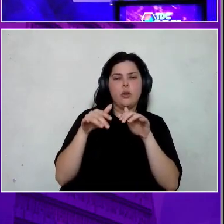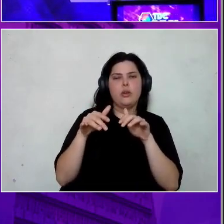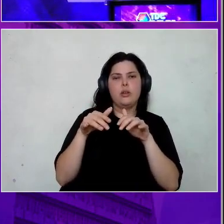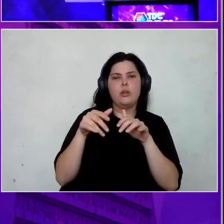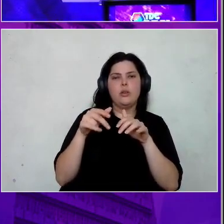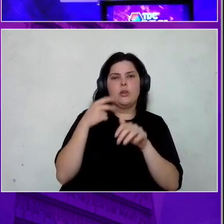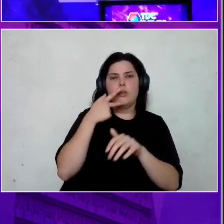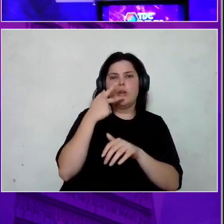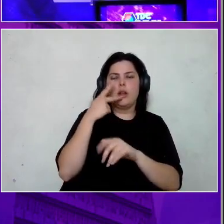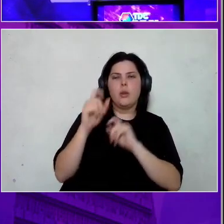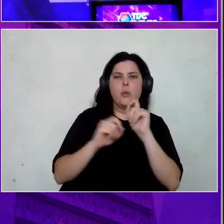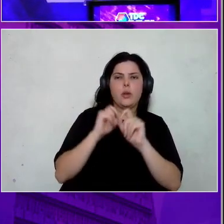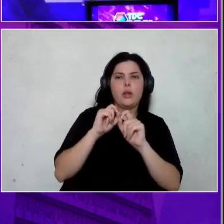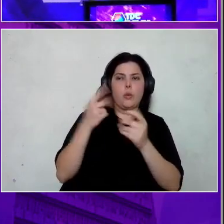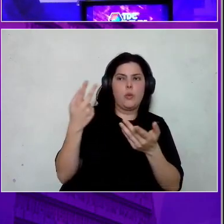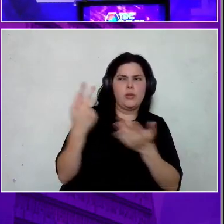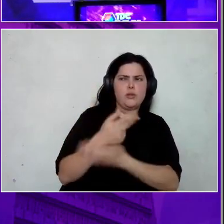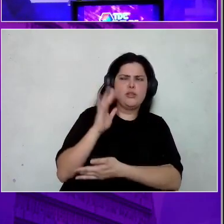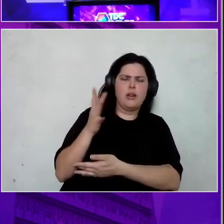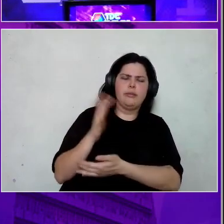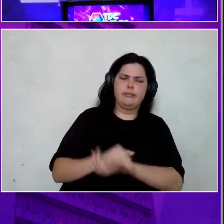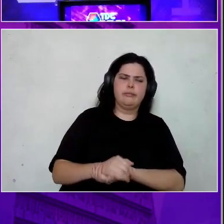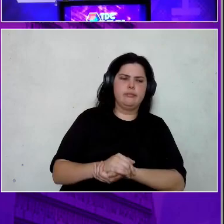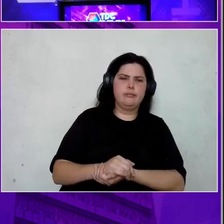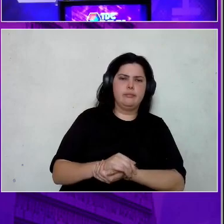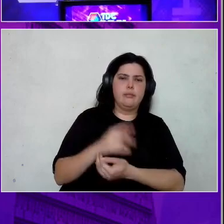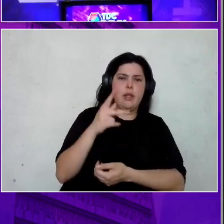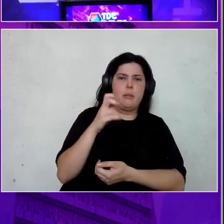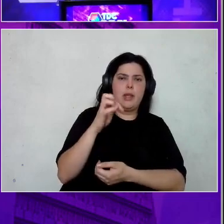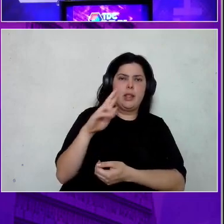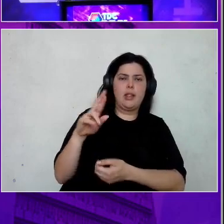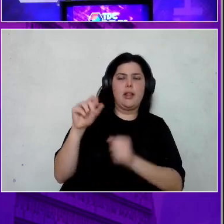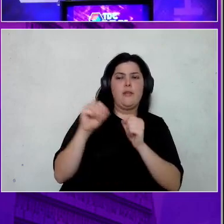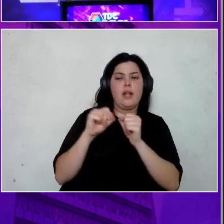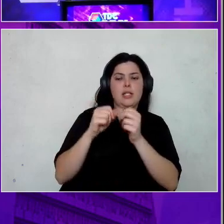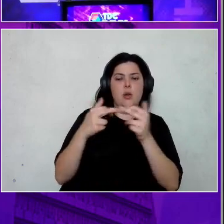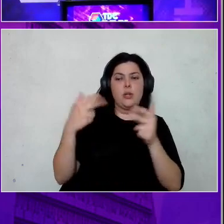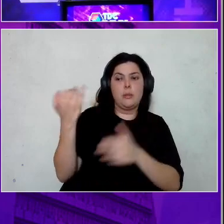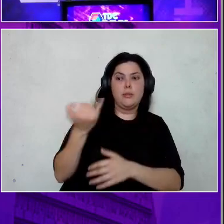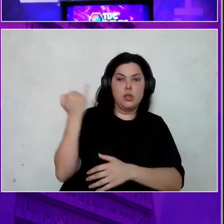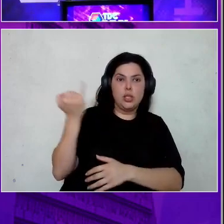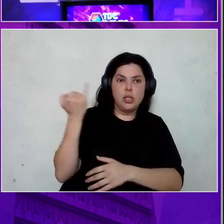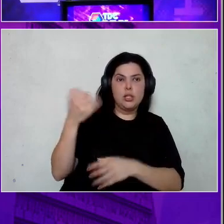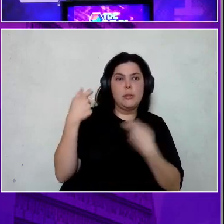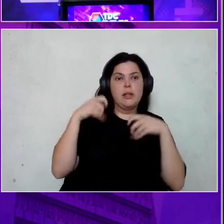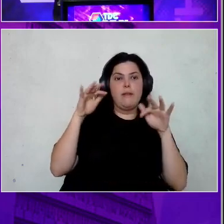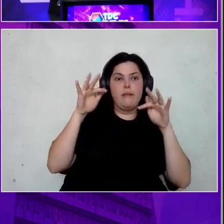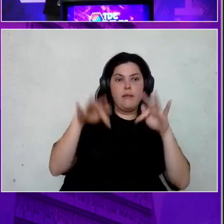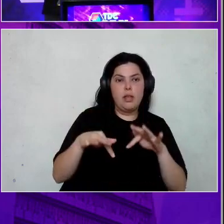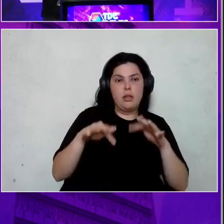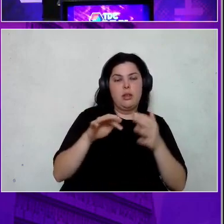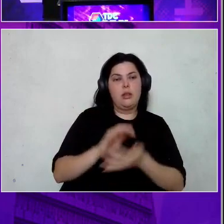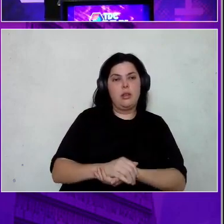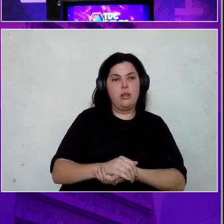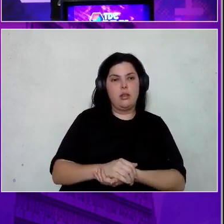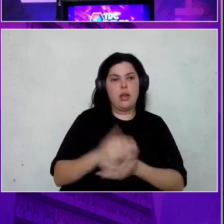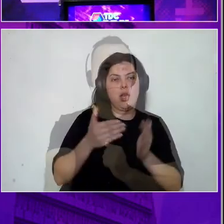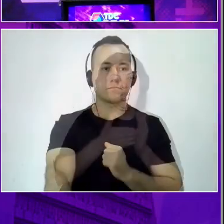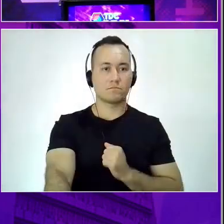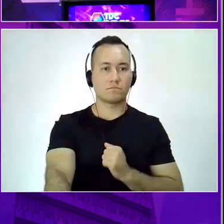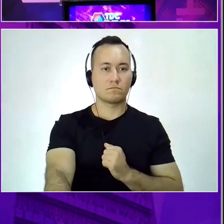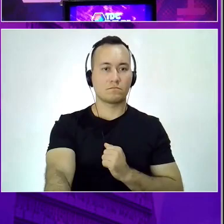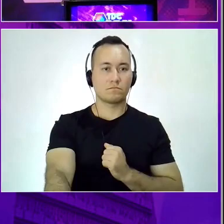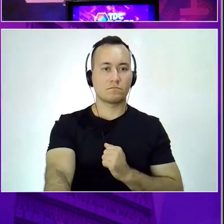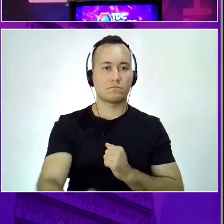Isso aconteceu comigo várias vezes. Peter, faz isso aqui, ó. É super importante. Tem que terminar ali até o final da semana. Aí você vai